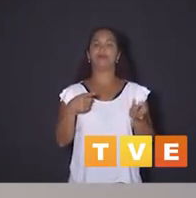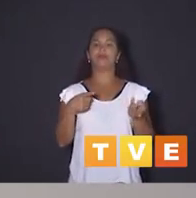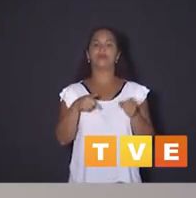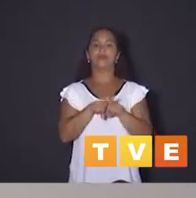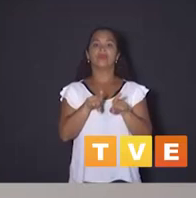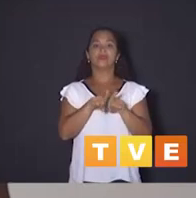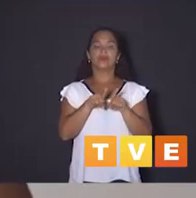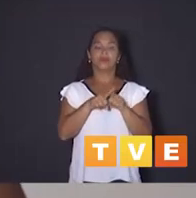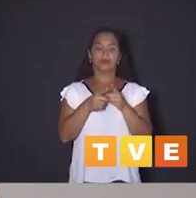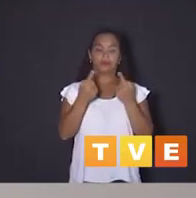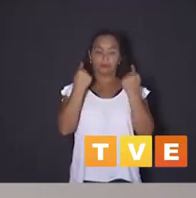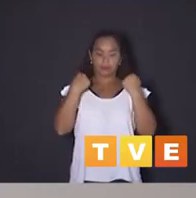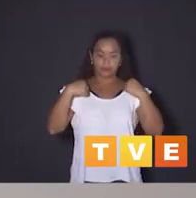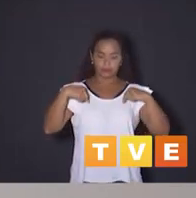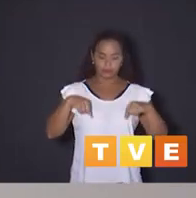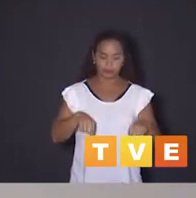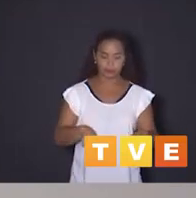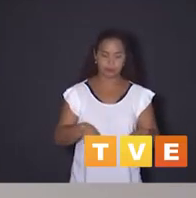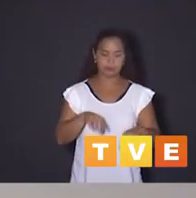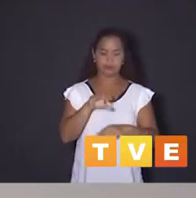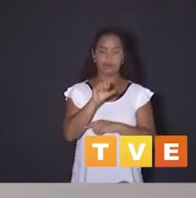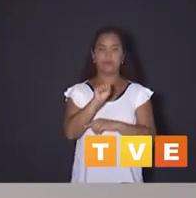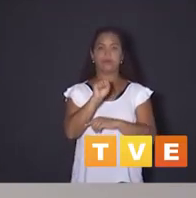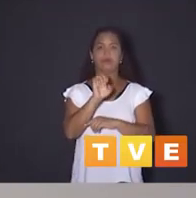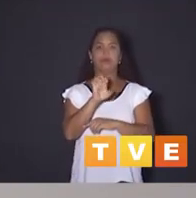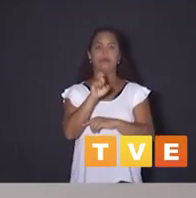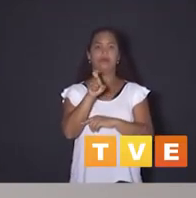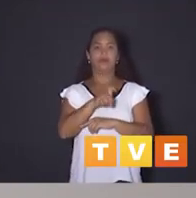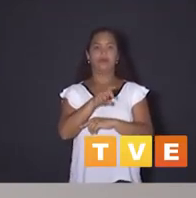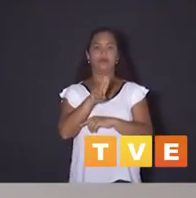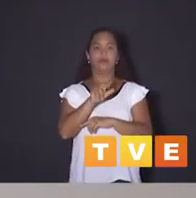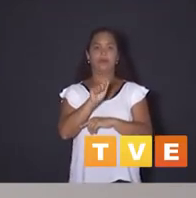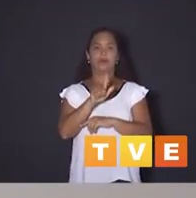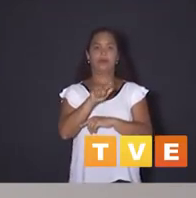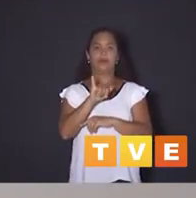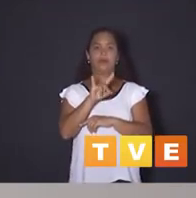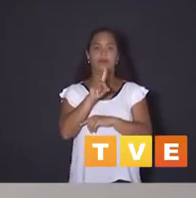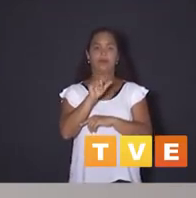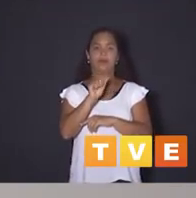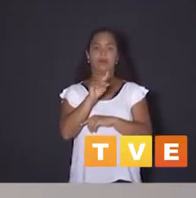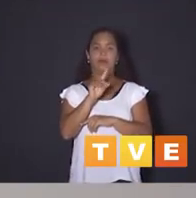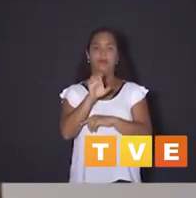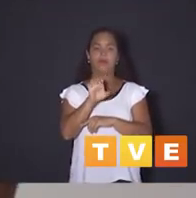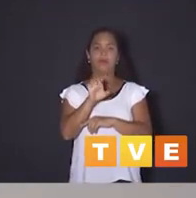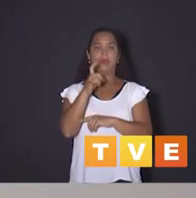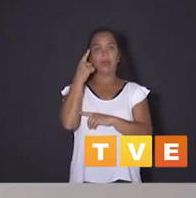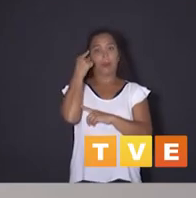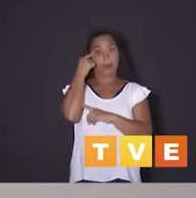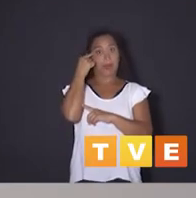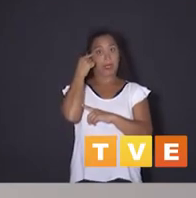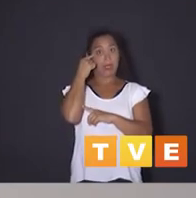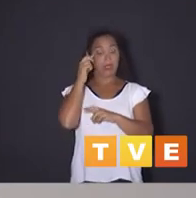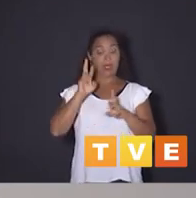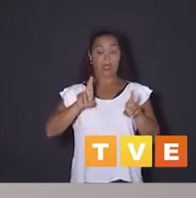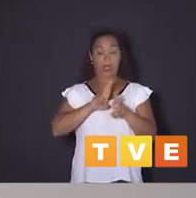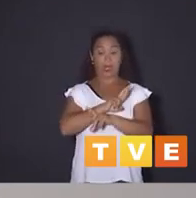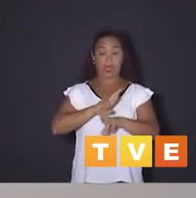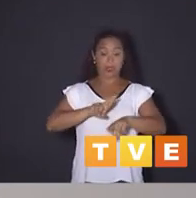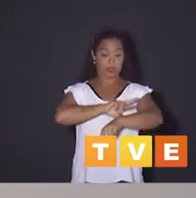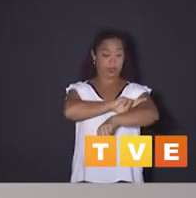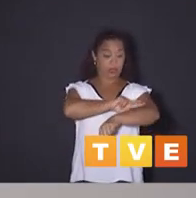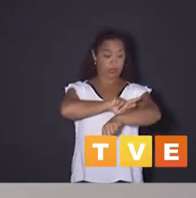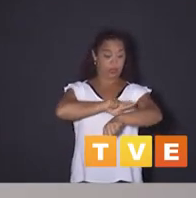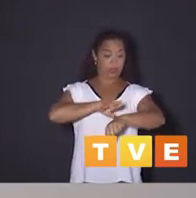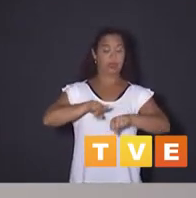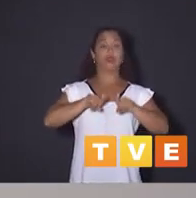de intersexualidade a gente pensa no modo como é indissociável que se pense as relações raciais as relações